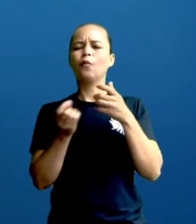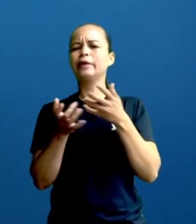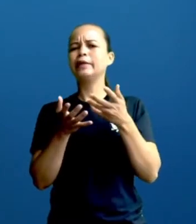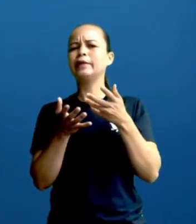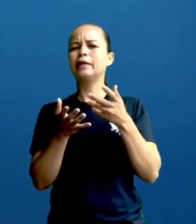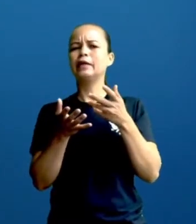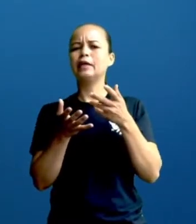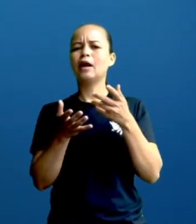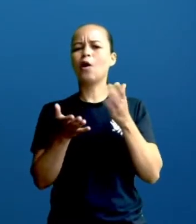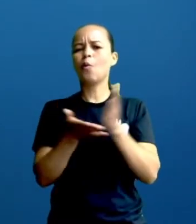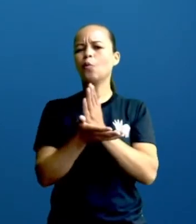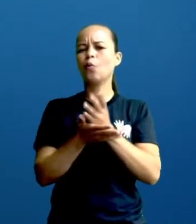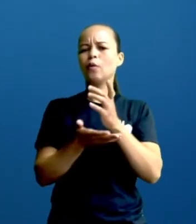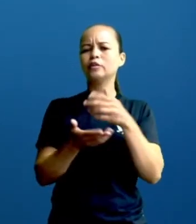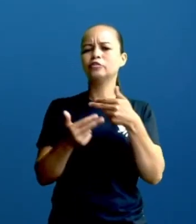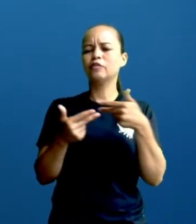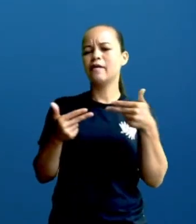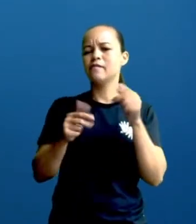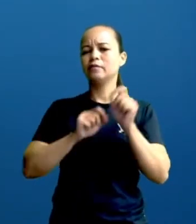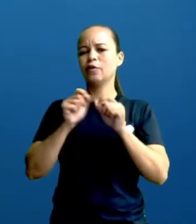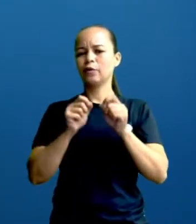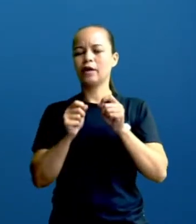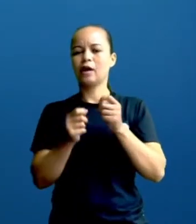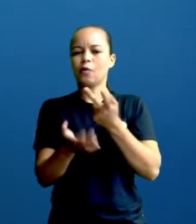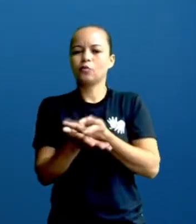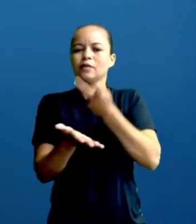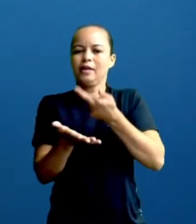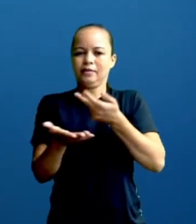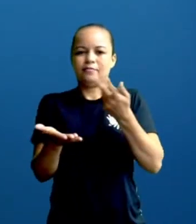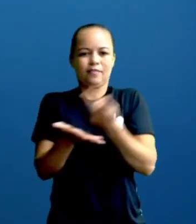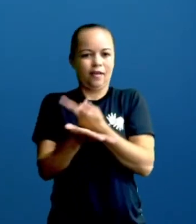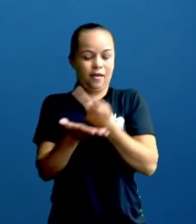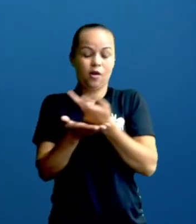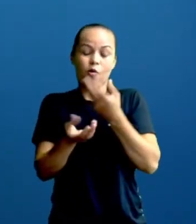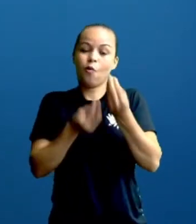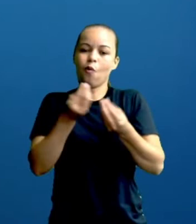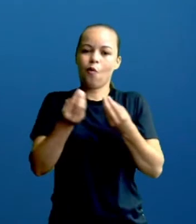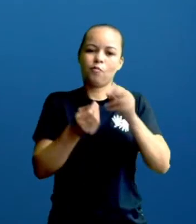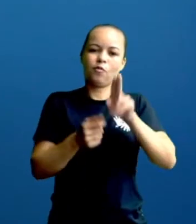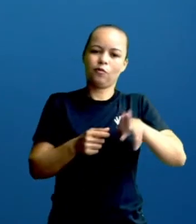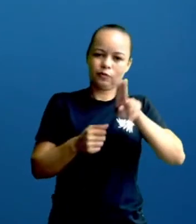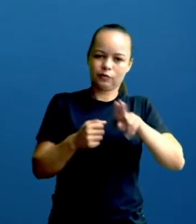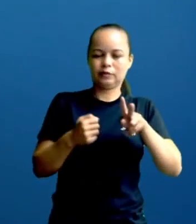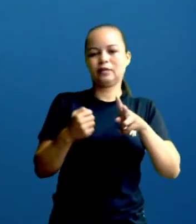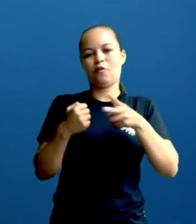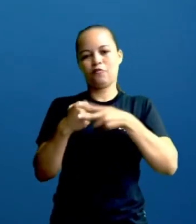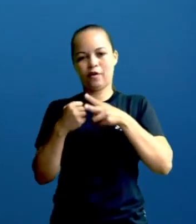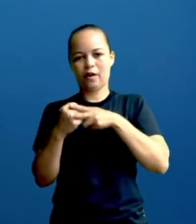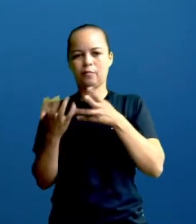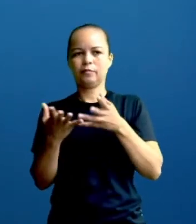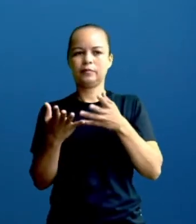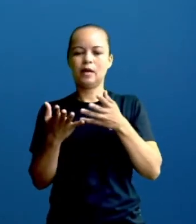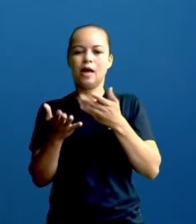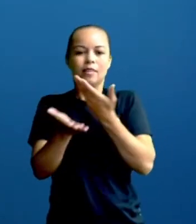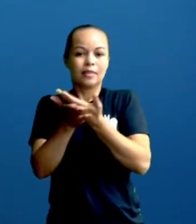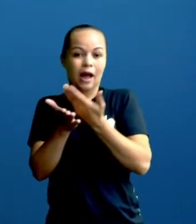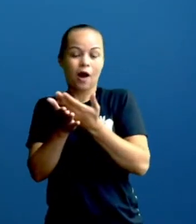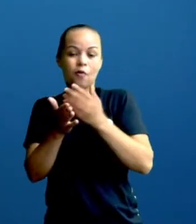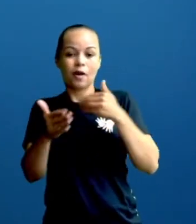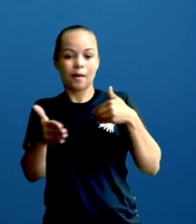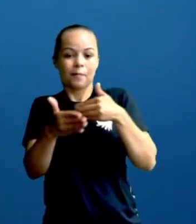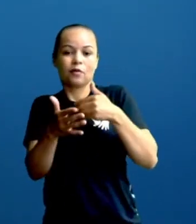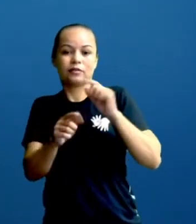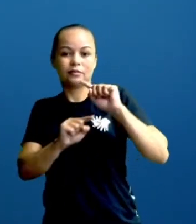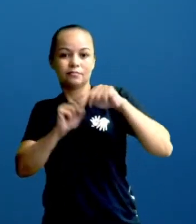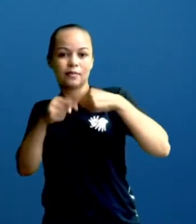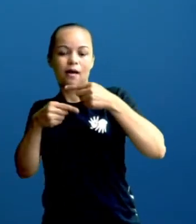algum erro alguns erros Quando vamos utilizar esses verbos na aula da próxima semana vamos continuar com a